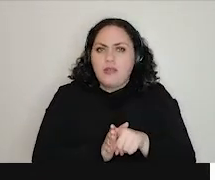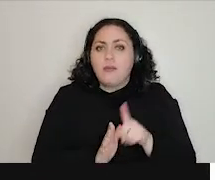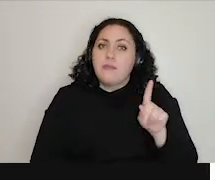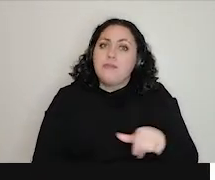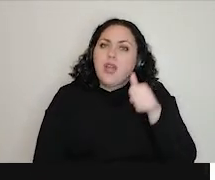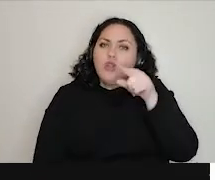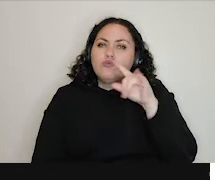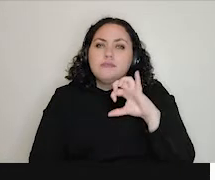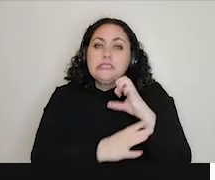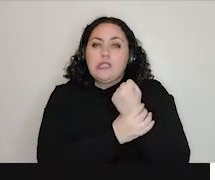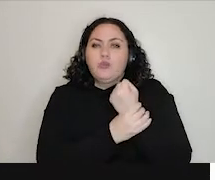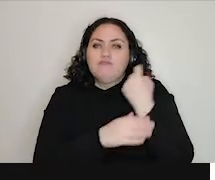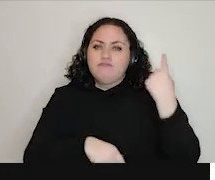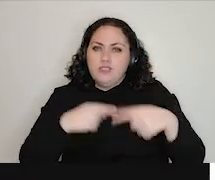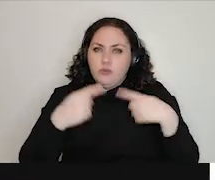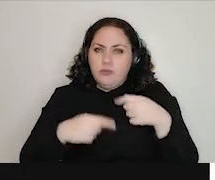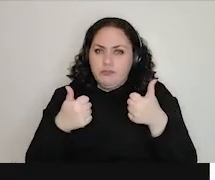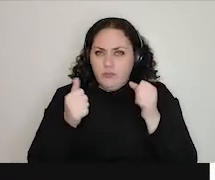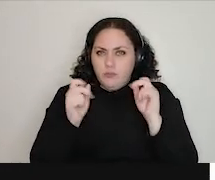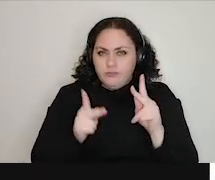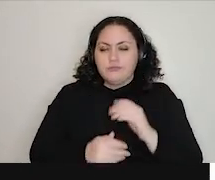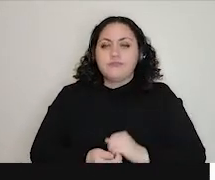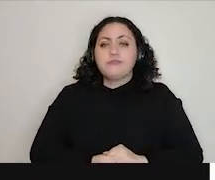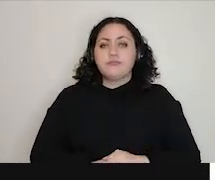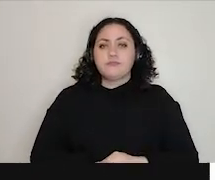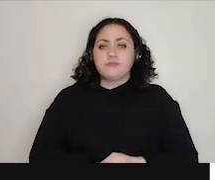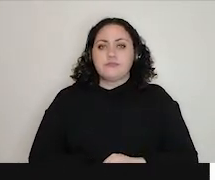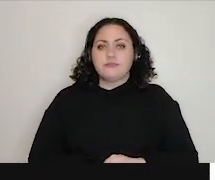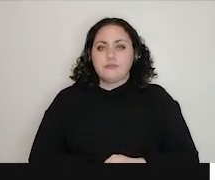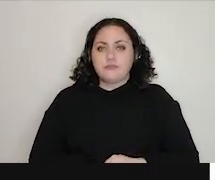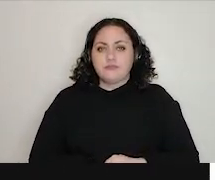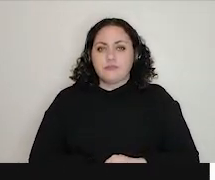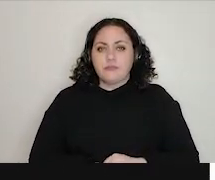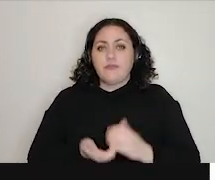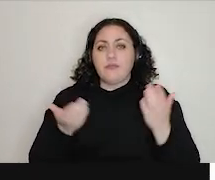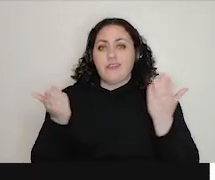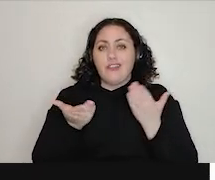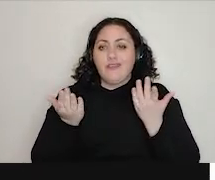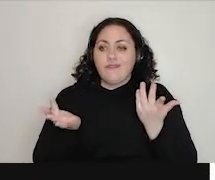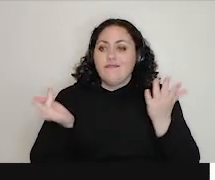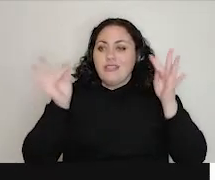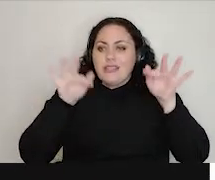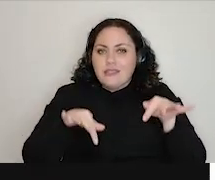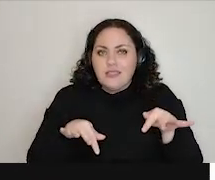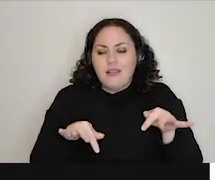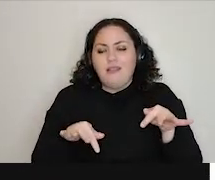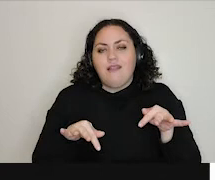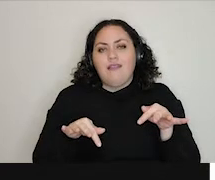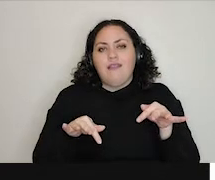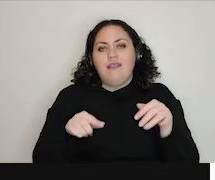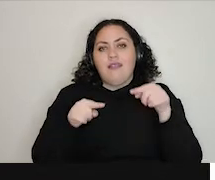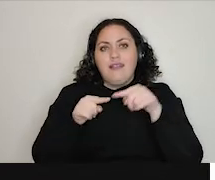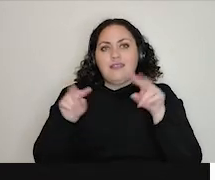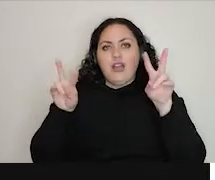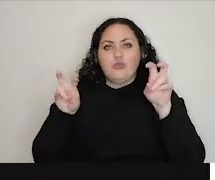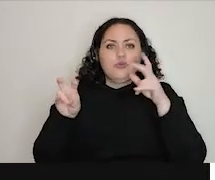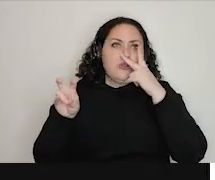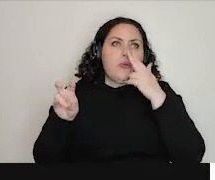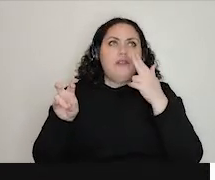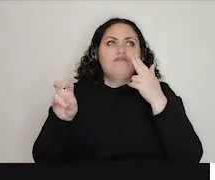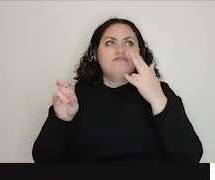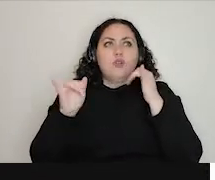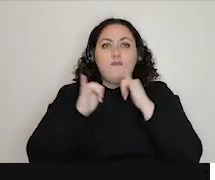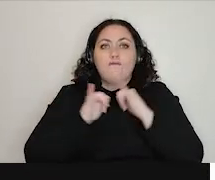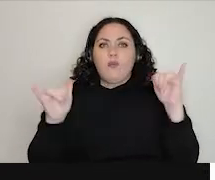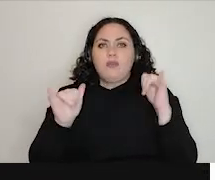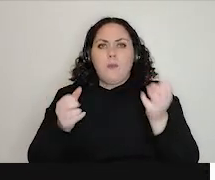ter mais subsídios para discutir, tá? Bom, para finalizar, então, esse disparar, né, que eu gostaria de